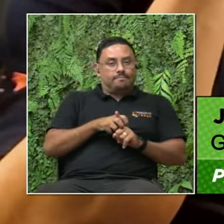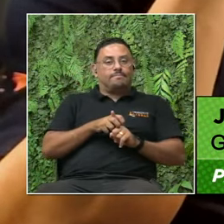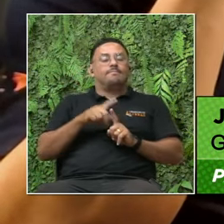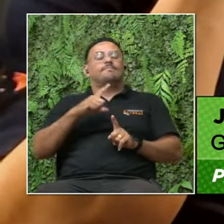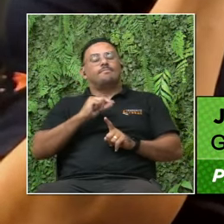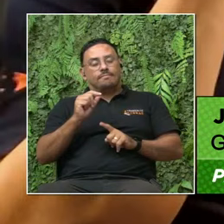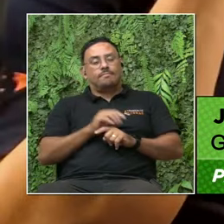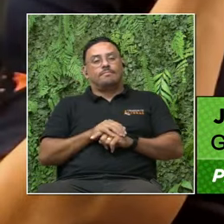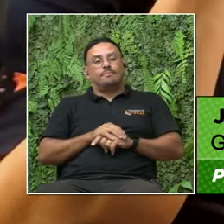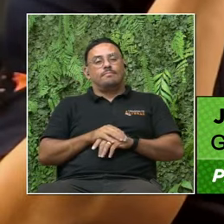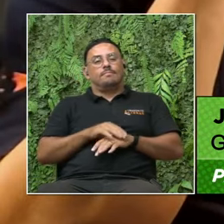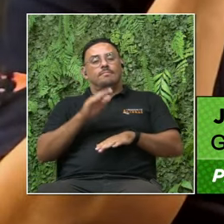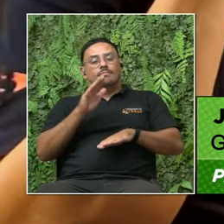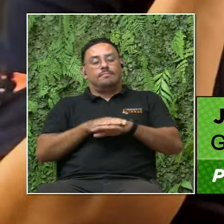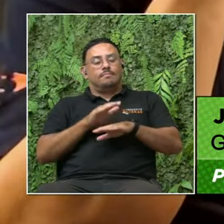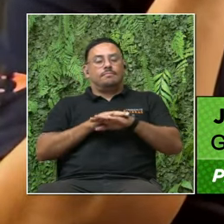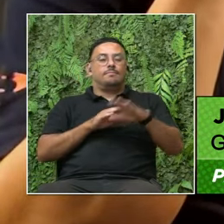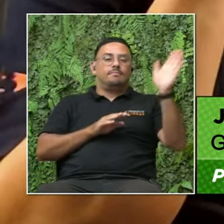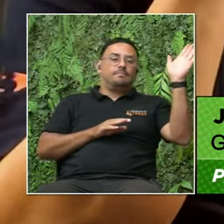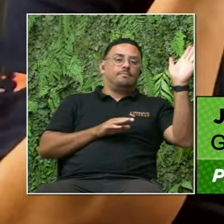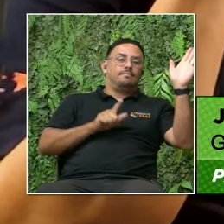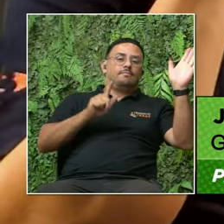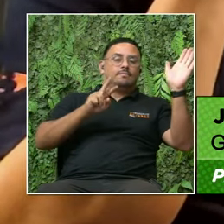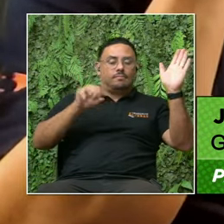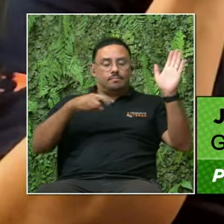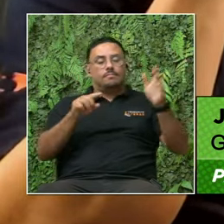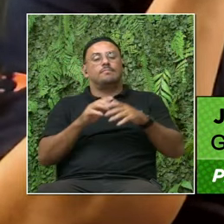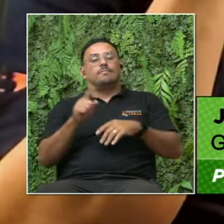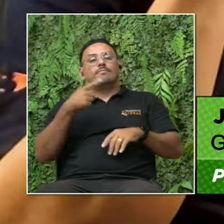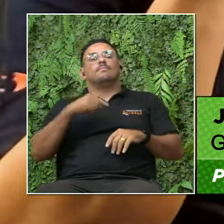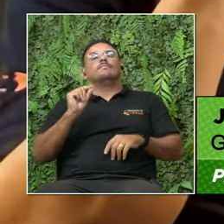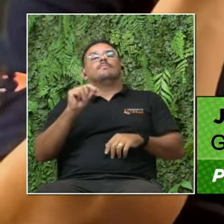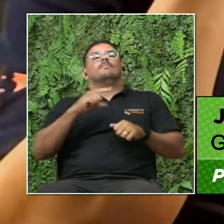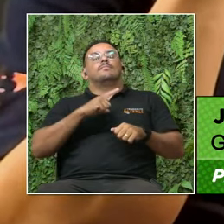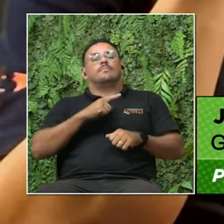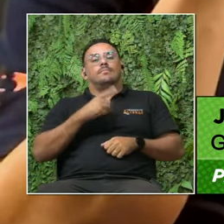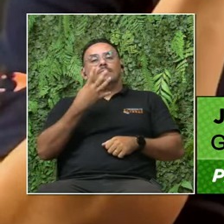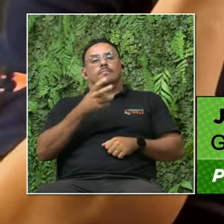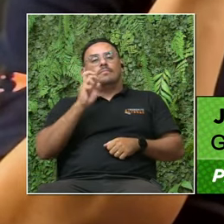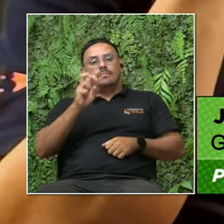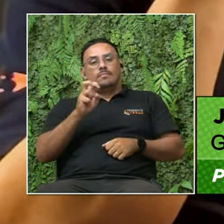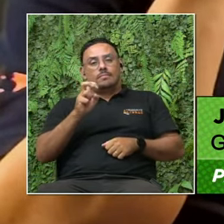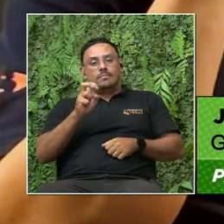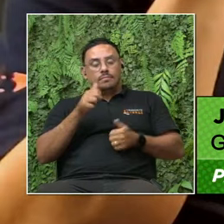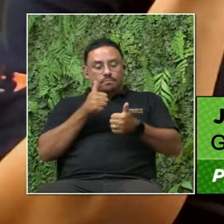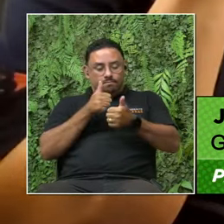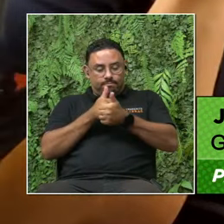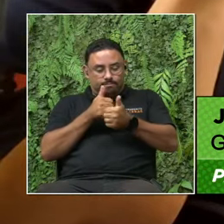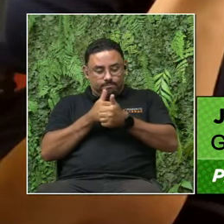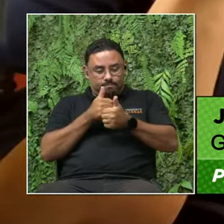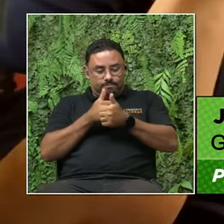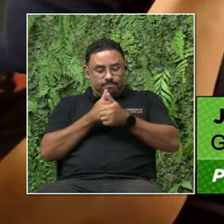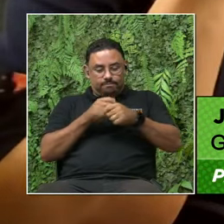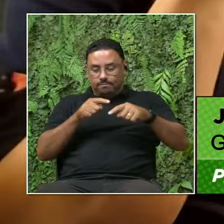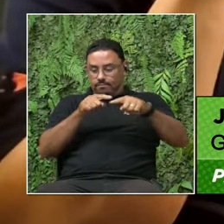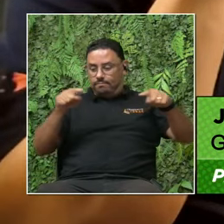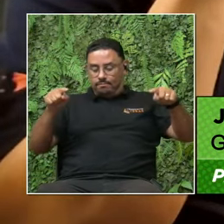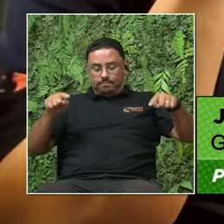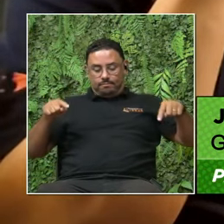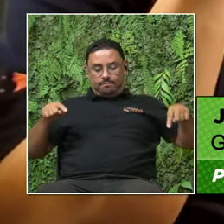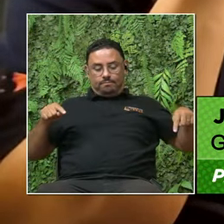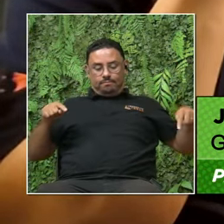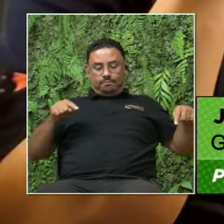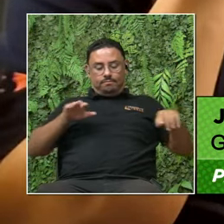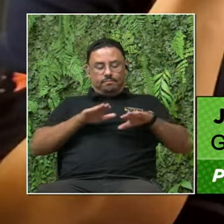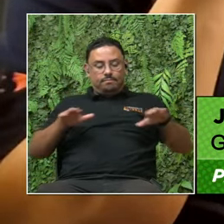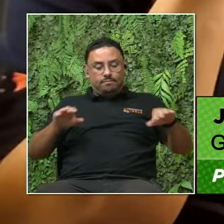que foi o caso do toque de mão do Lucas Silva Bob a gente tá aqui pelo menos uns 45 m do da da grande área